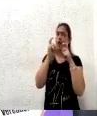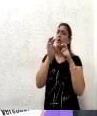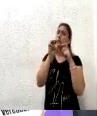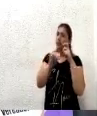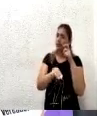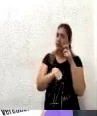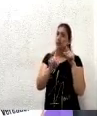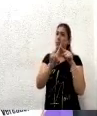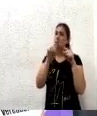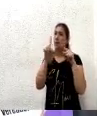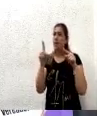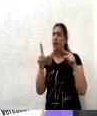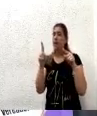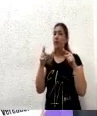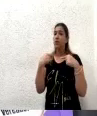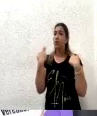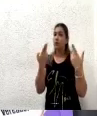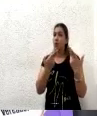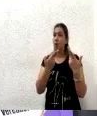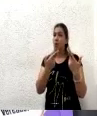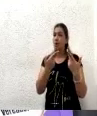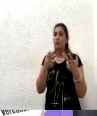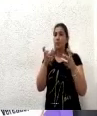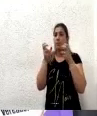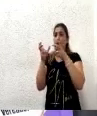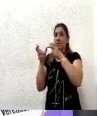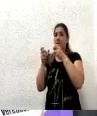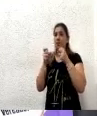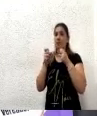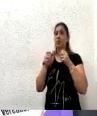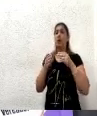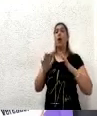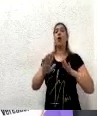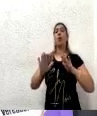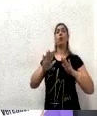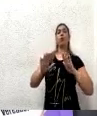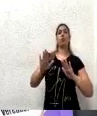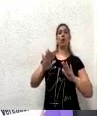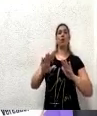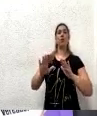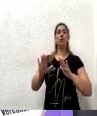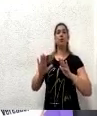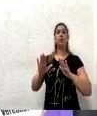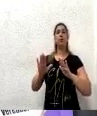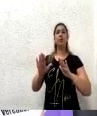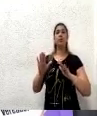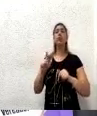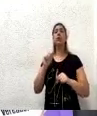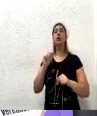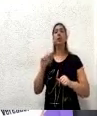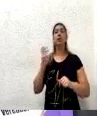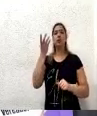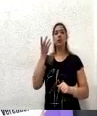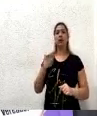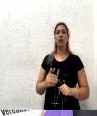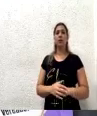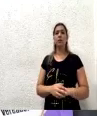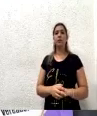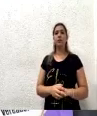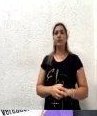mas, pelo que eu vejo, está bem controlado. E nesse controlar, eu vejo